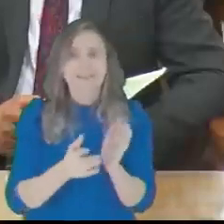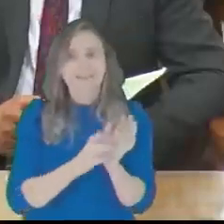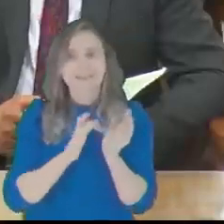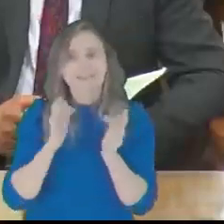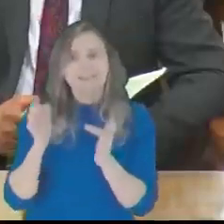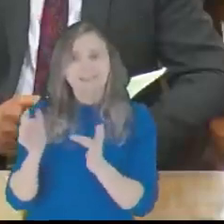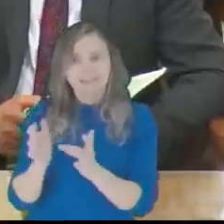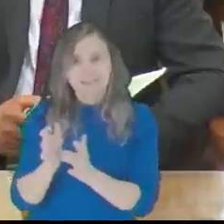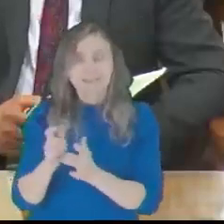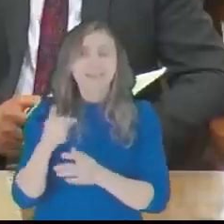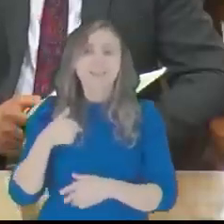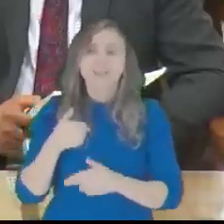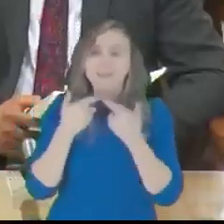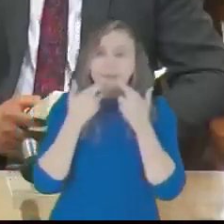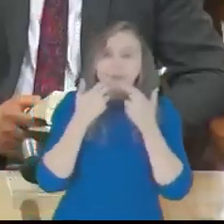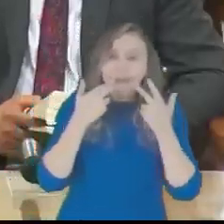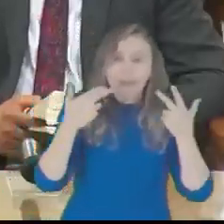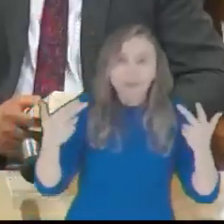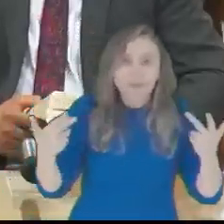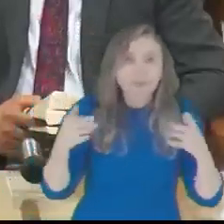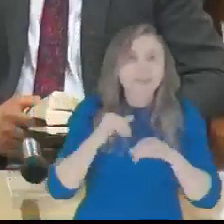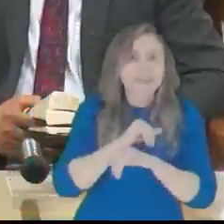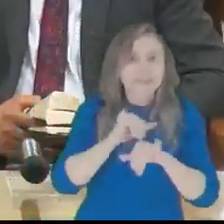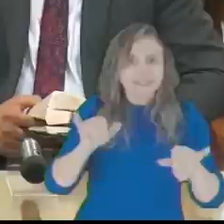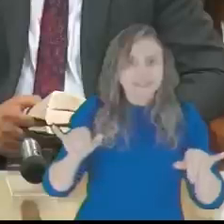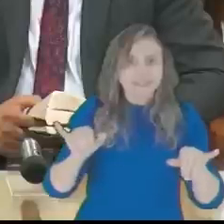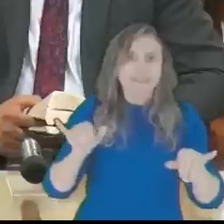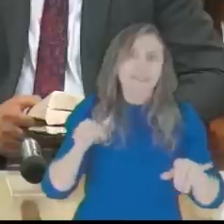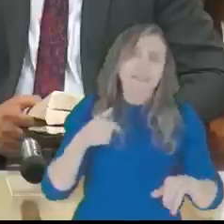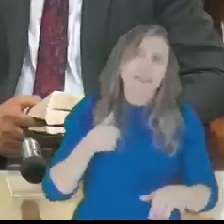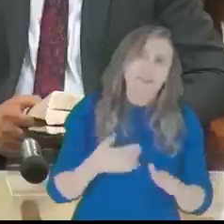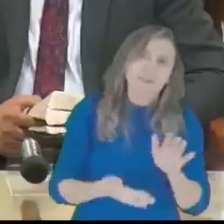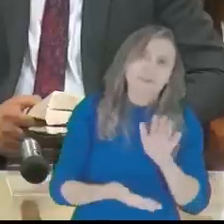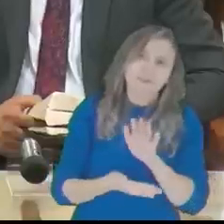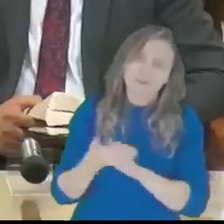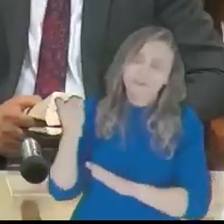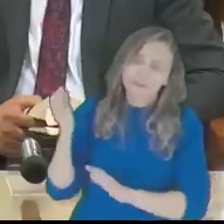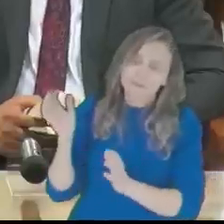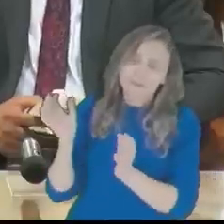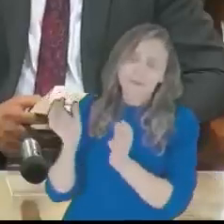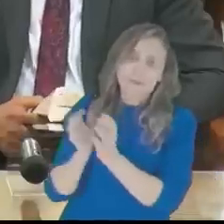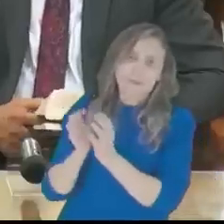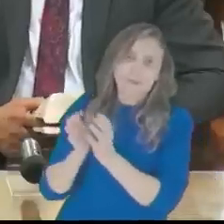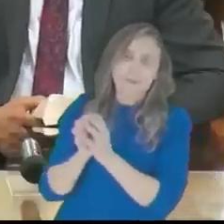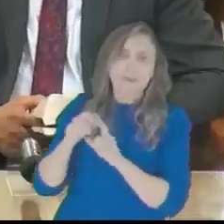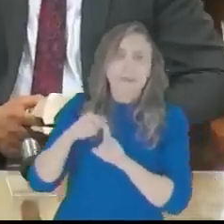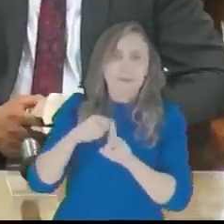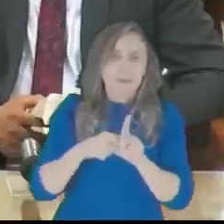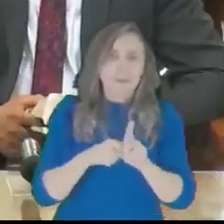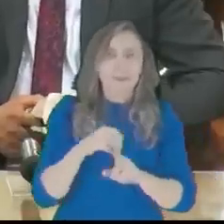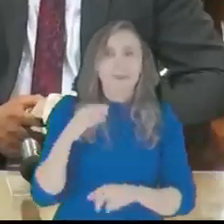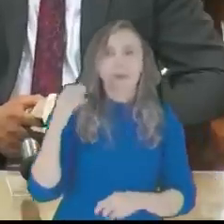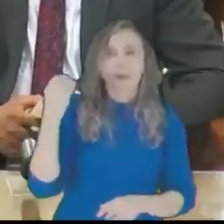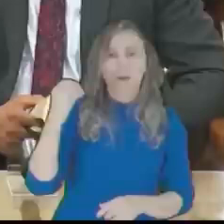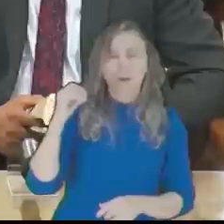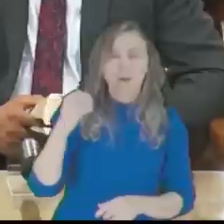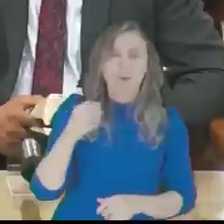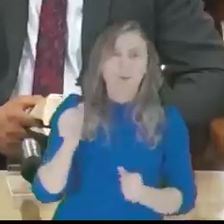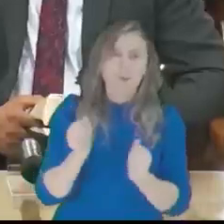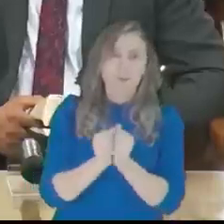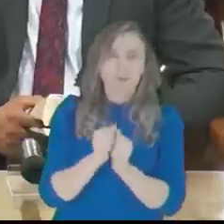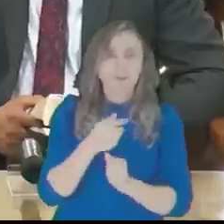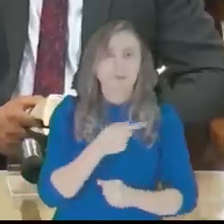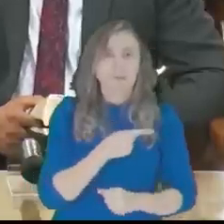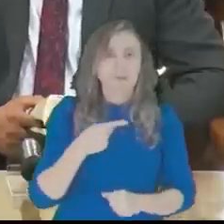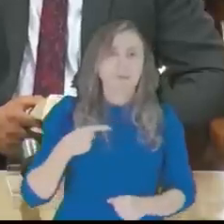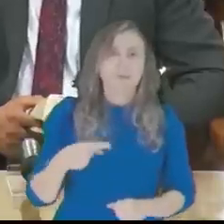E eu tenho uma notícia para vocês. Eu estive em Recife, no mês de outubro, com o pastor Ezequias Soares, que é